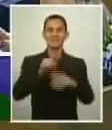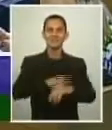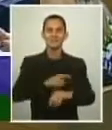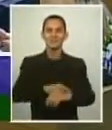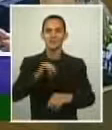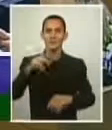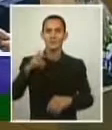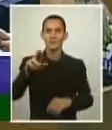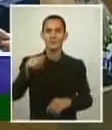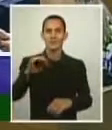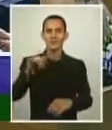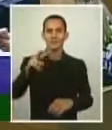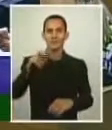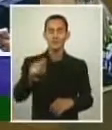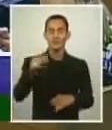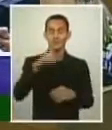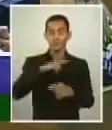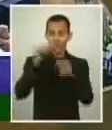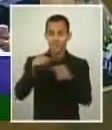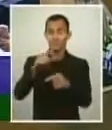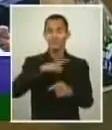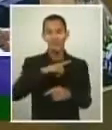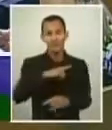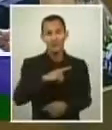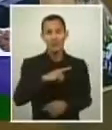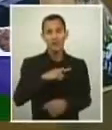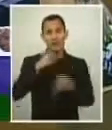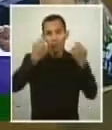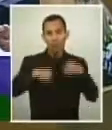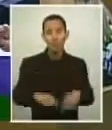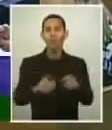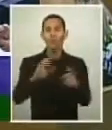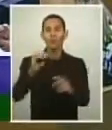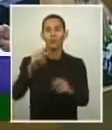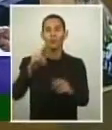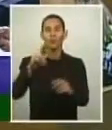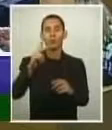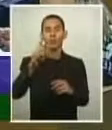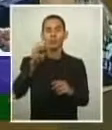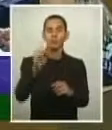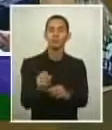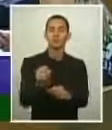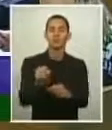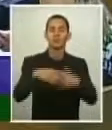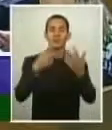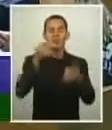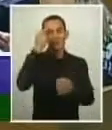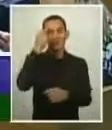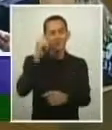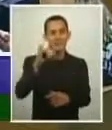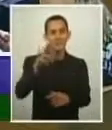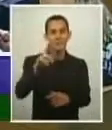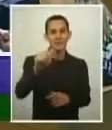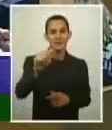tempo imperativo que tu tem as habeas corpus que tu tens o teu corpo E qual é o pensamento